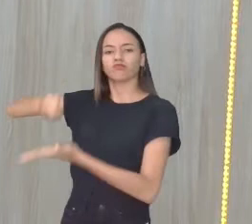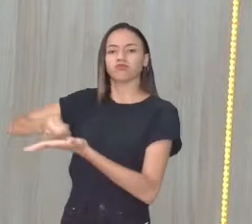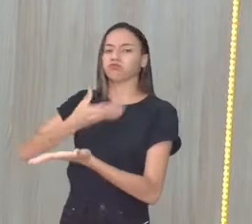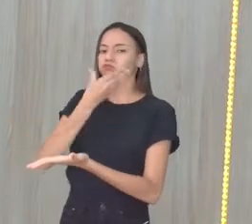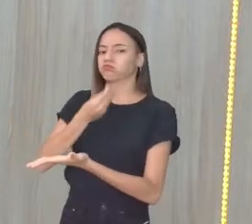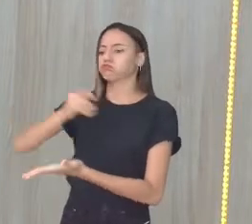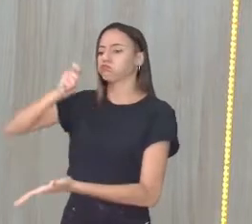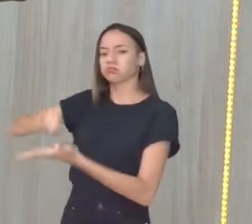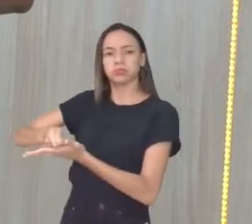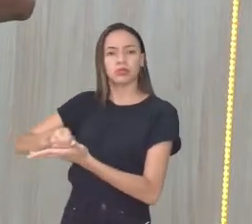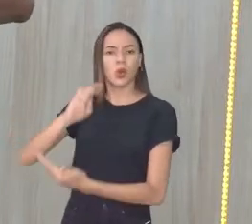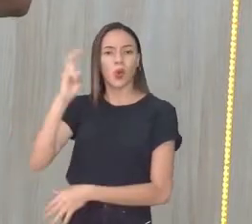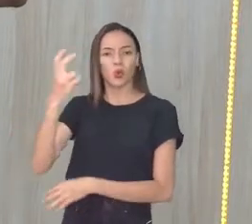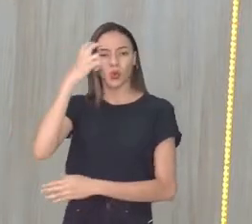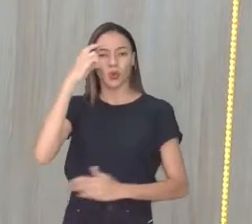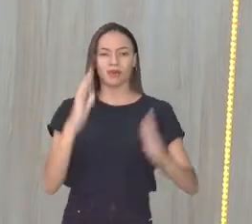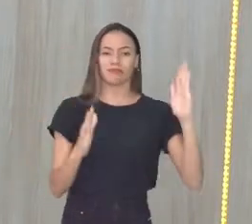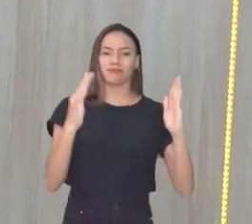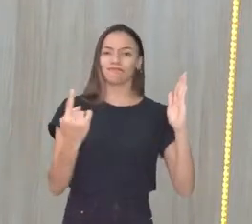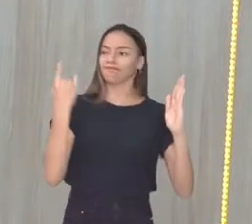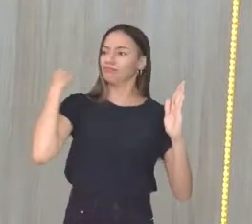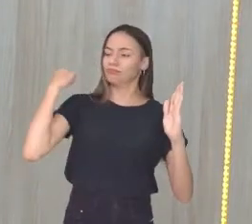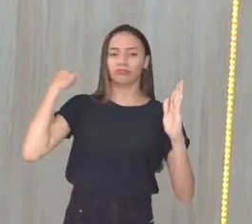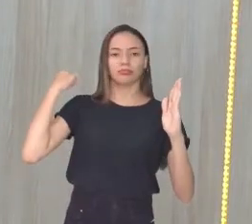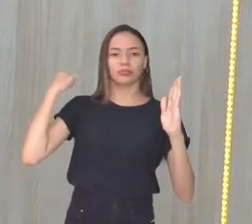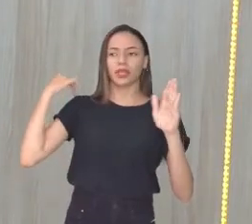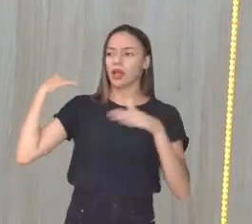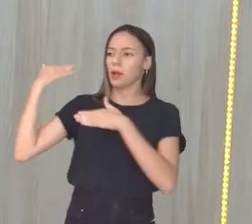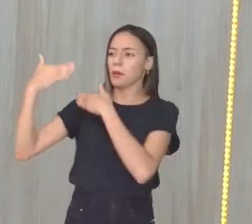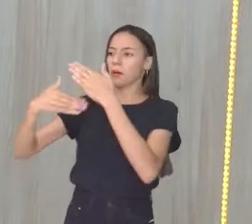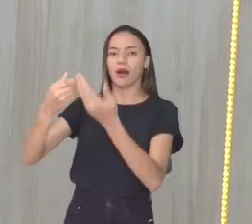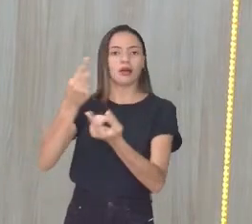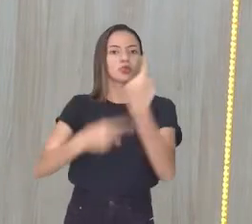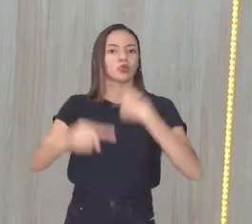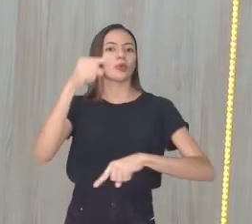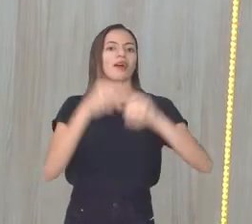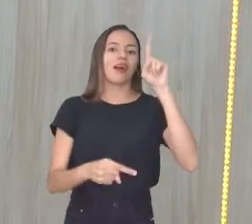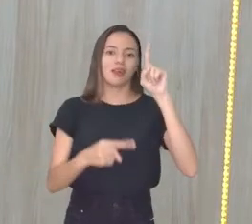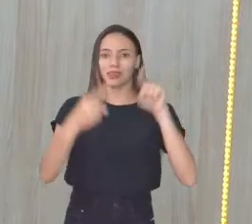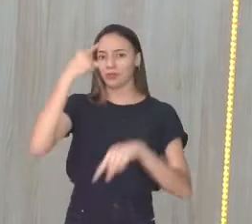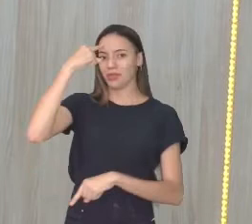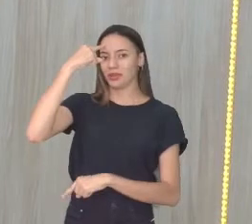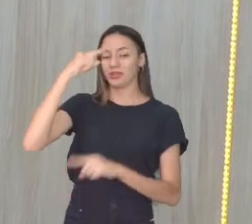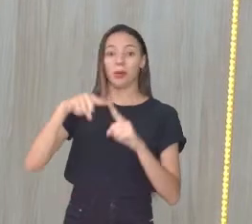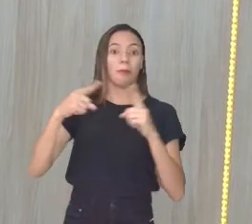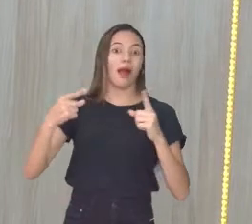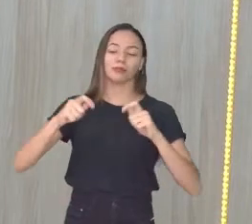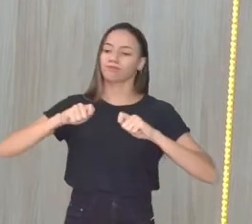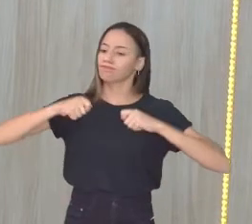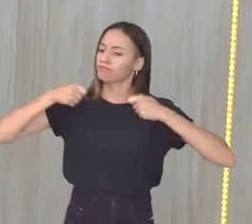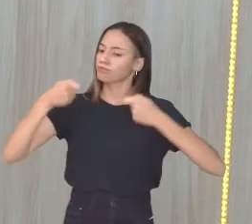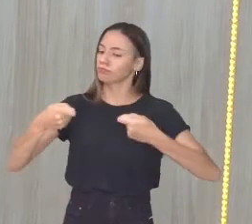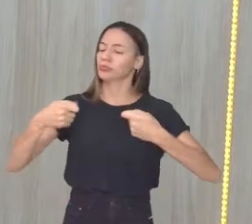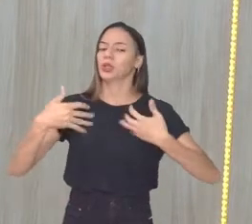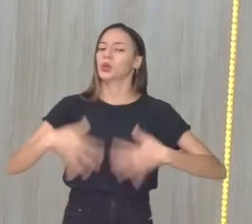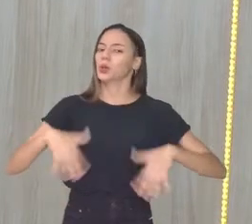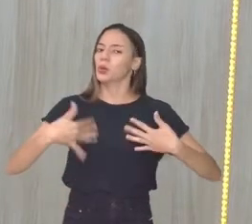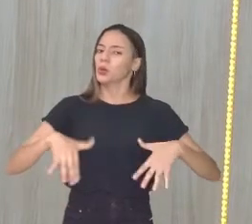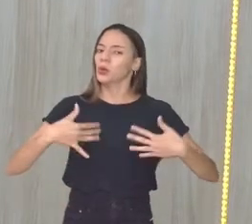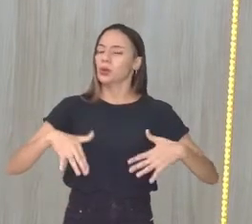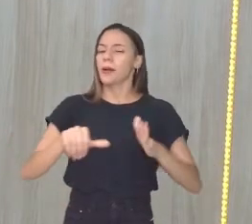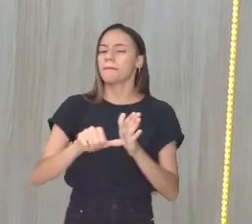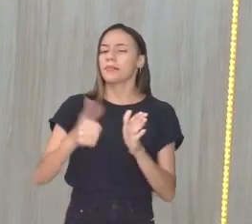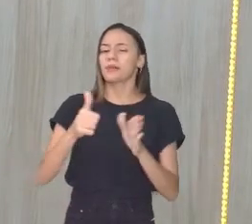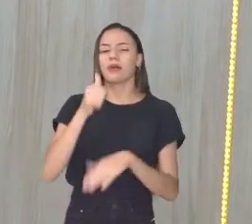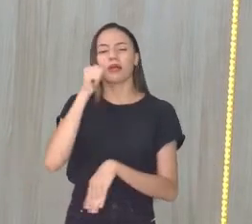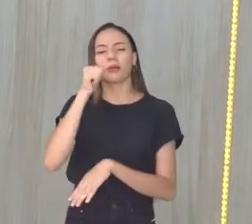cultura que foi gradativamente sendo superado, mas com muito esforço, né? As primeiras